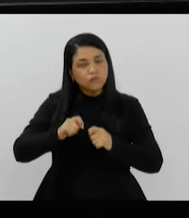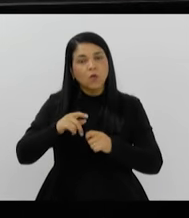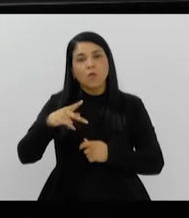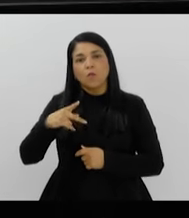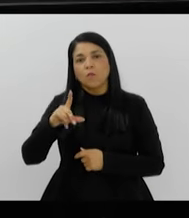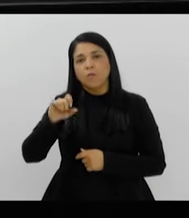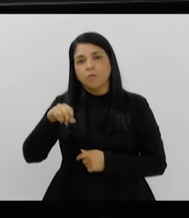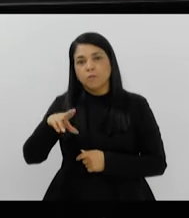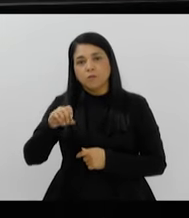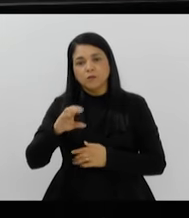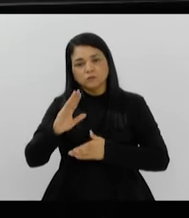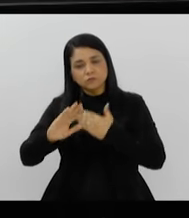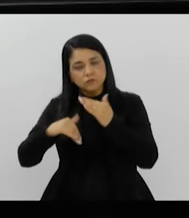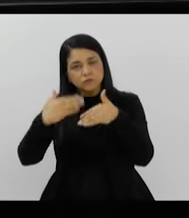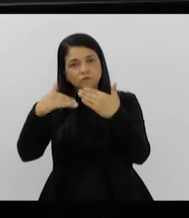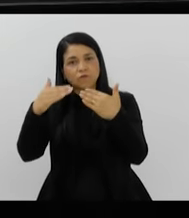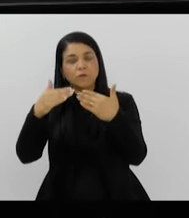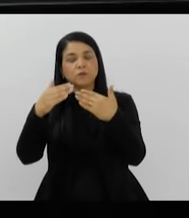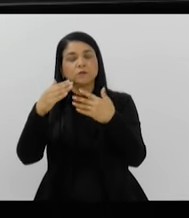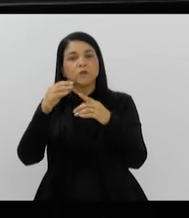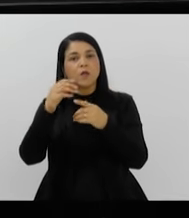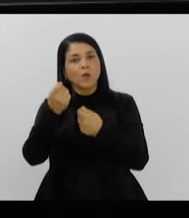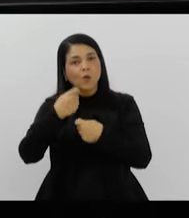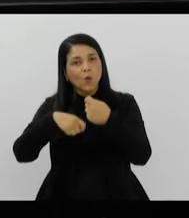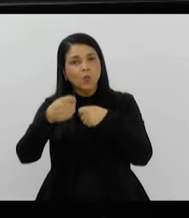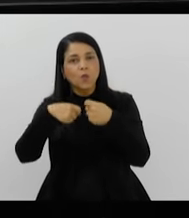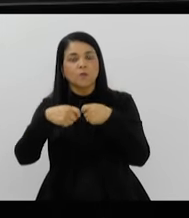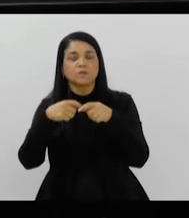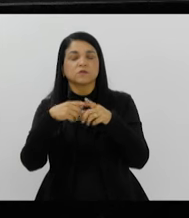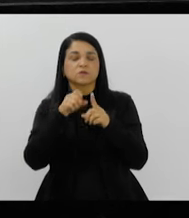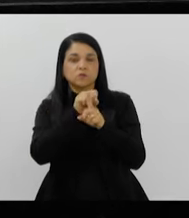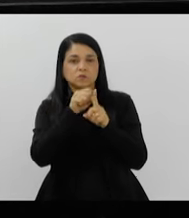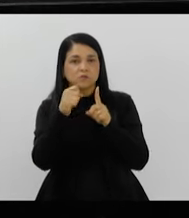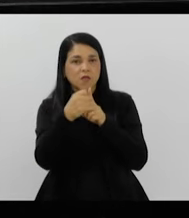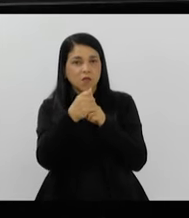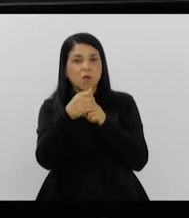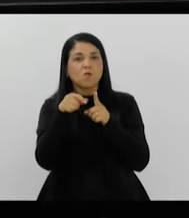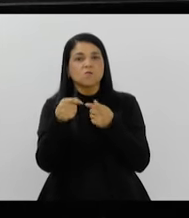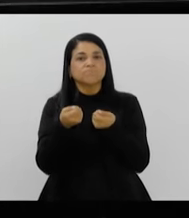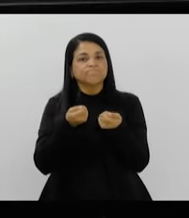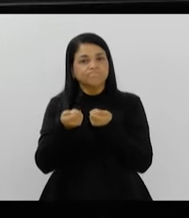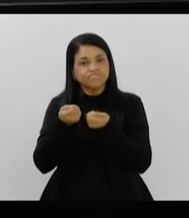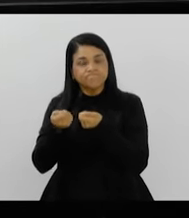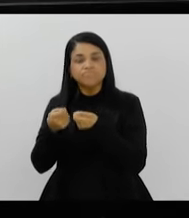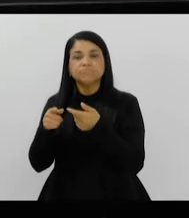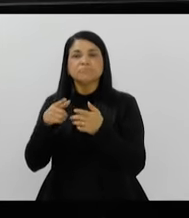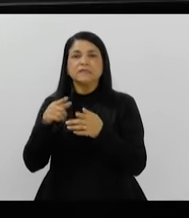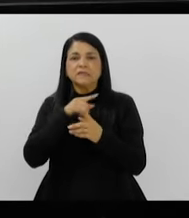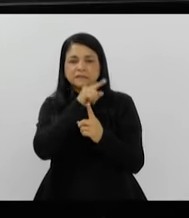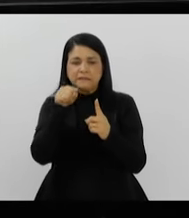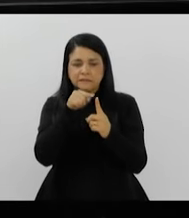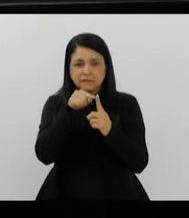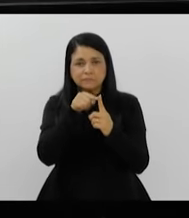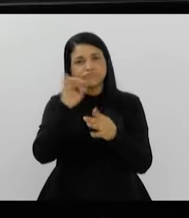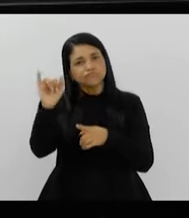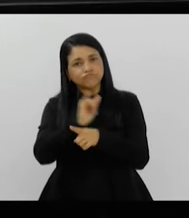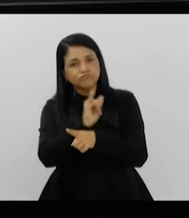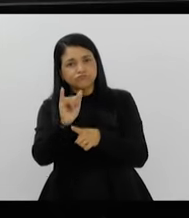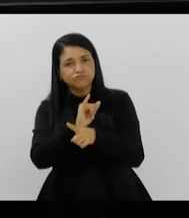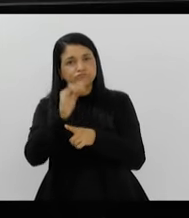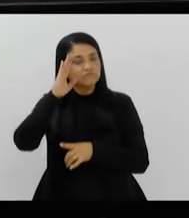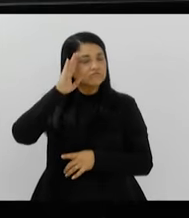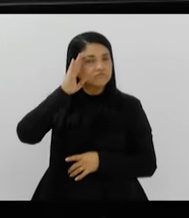de desenvolvimento econômico e social e que ele atingisse estratégias que são fundamentais